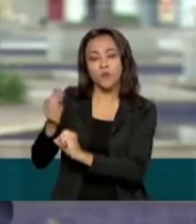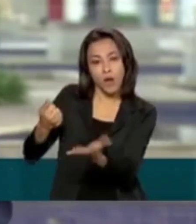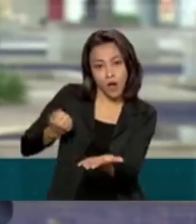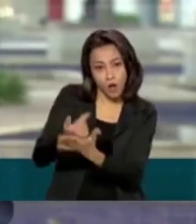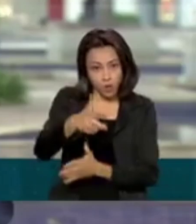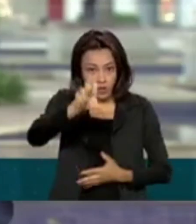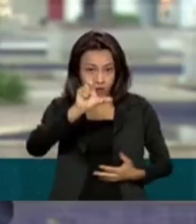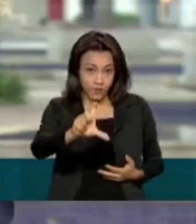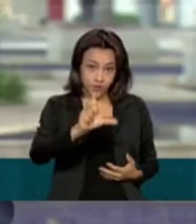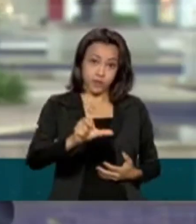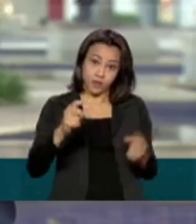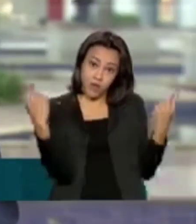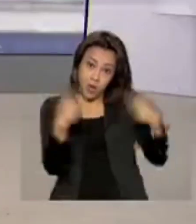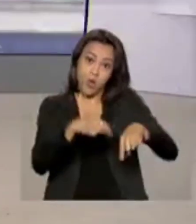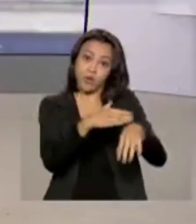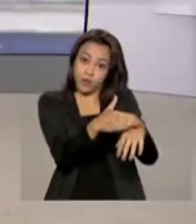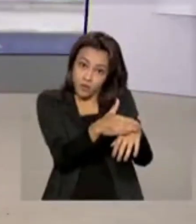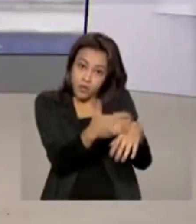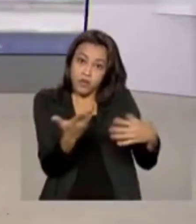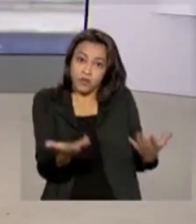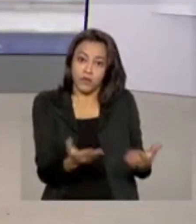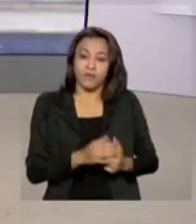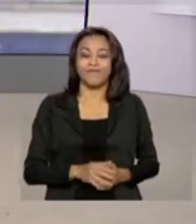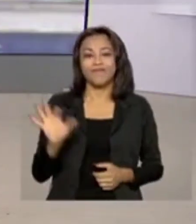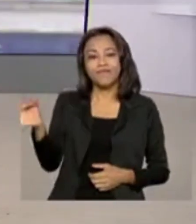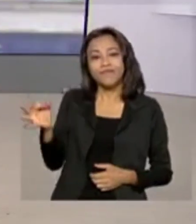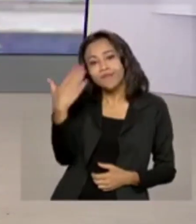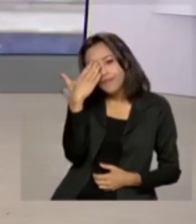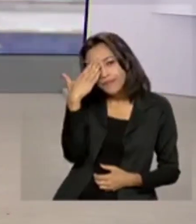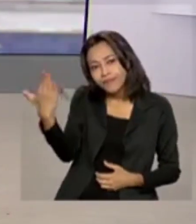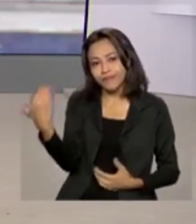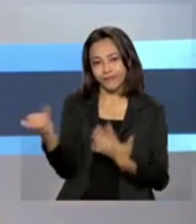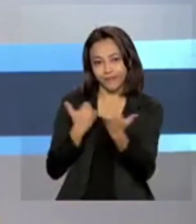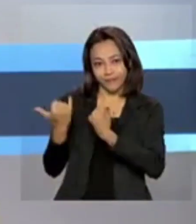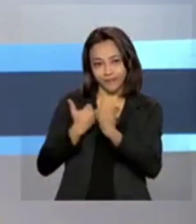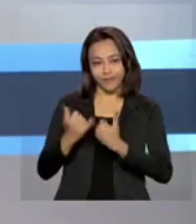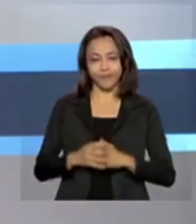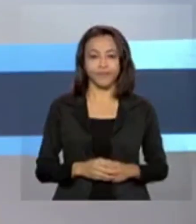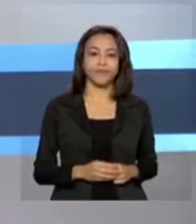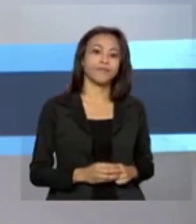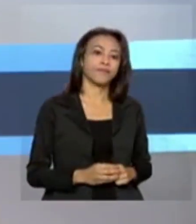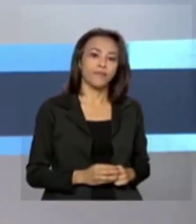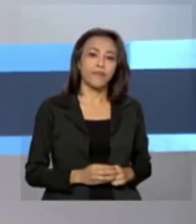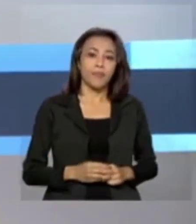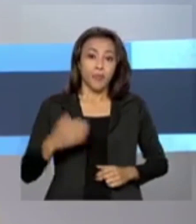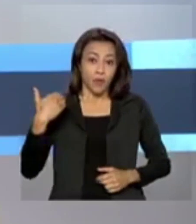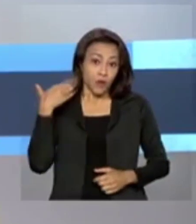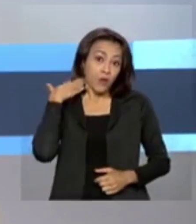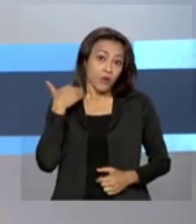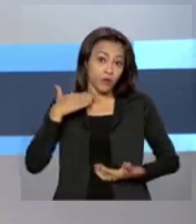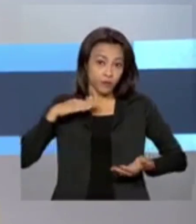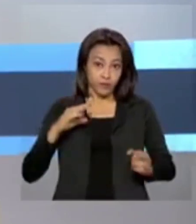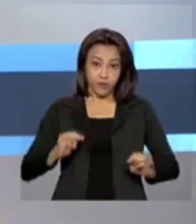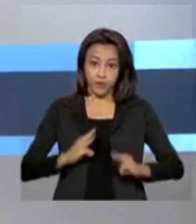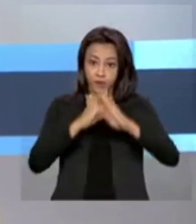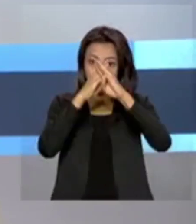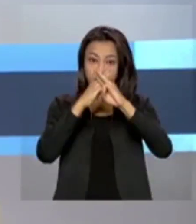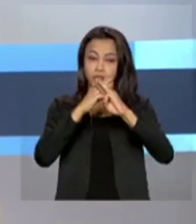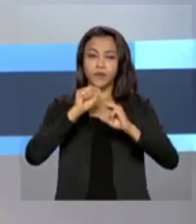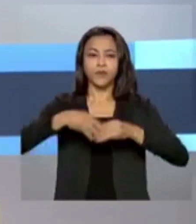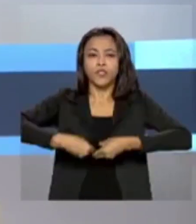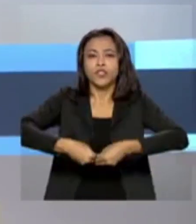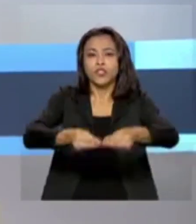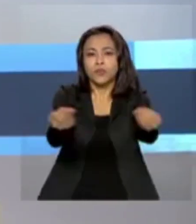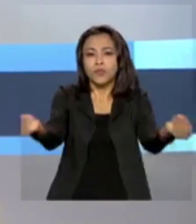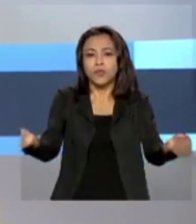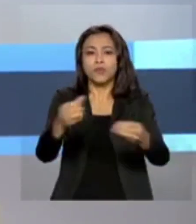vacina contra a doença. Renata. Tá certo, Glauco. Obrigada pelas suas informações. A Caixa concluiu a distribuição de 13